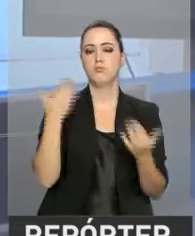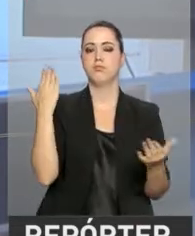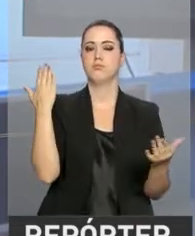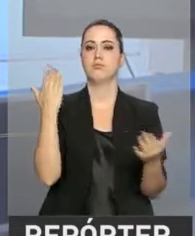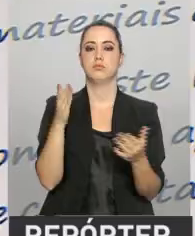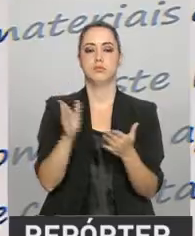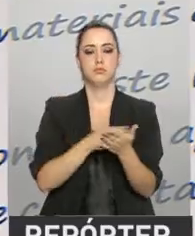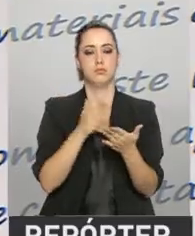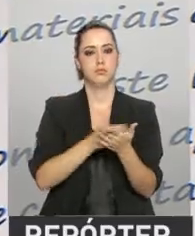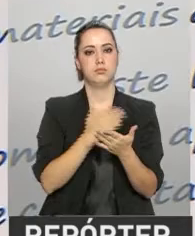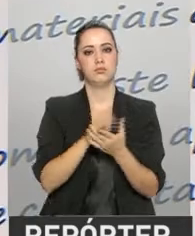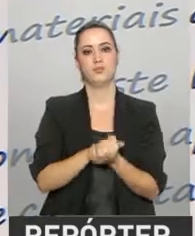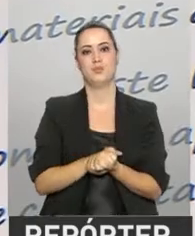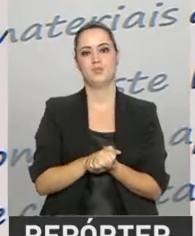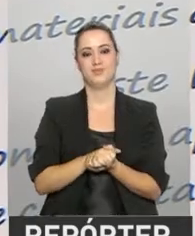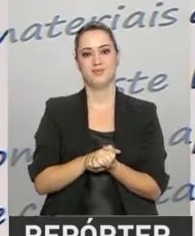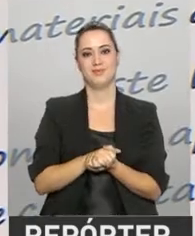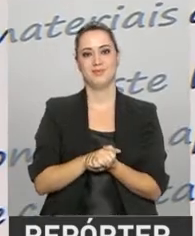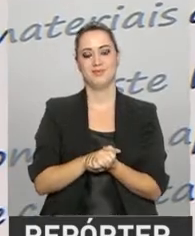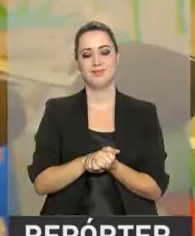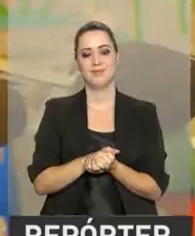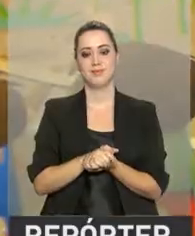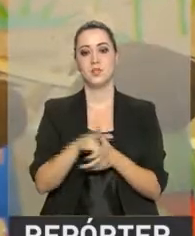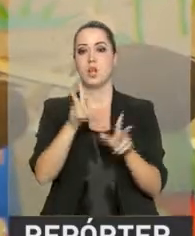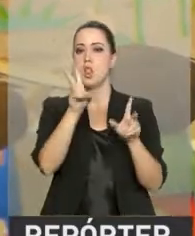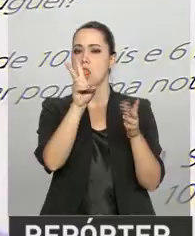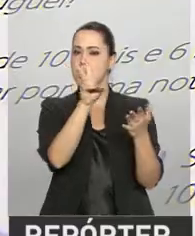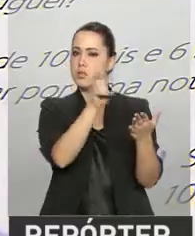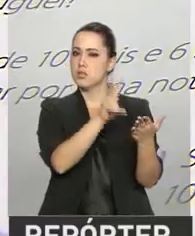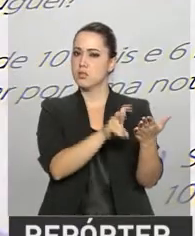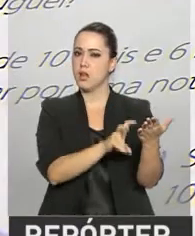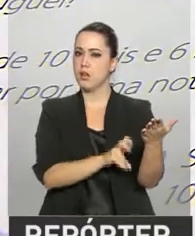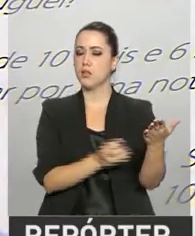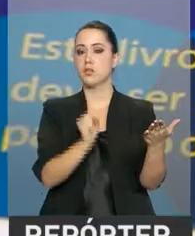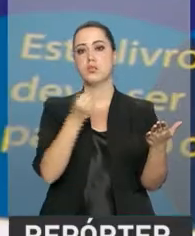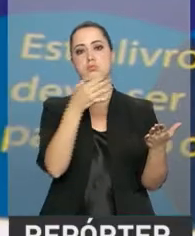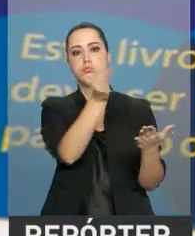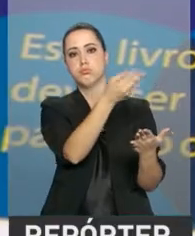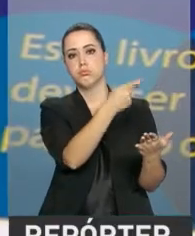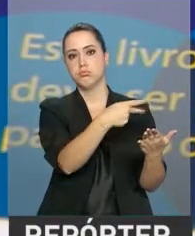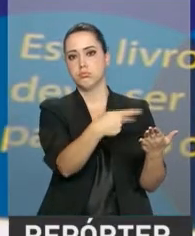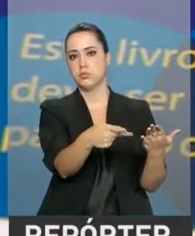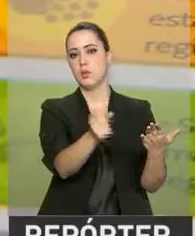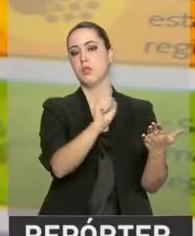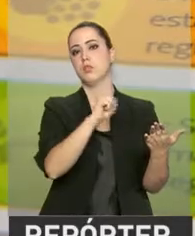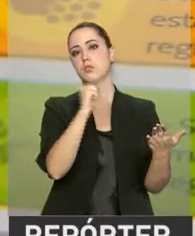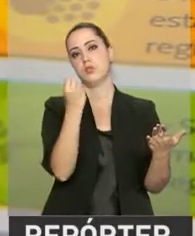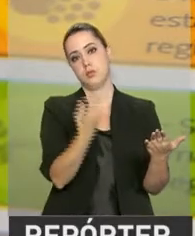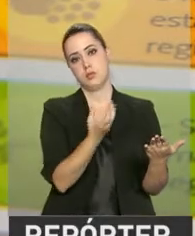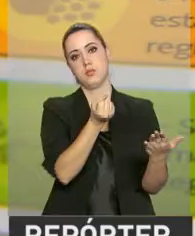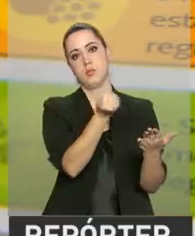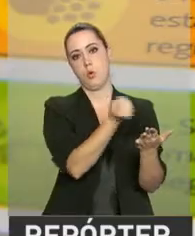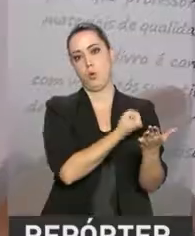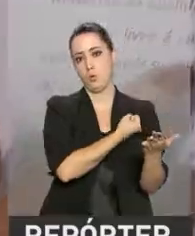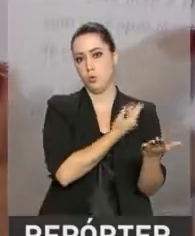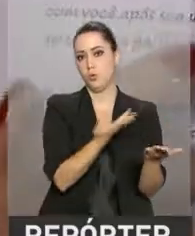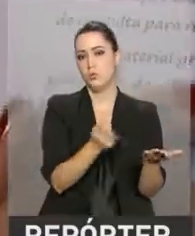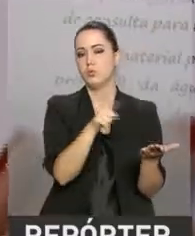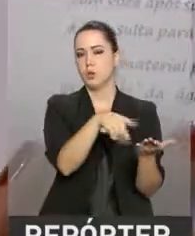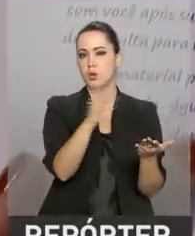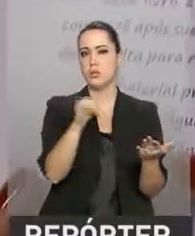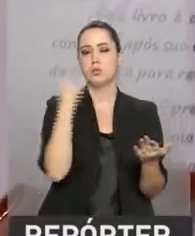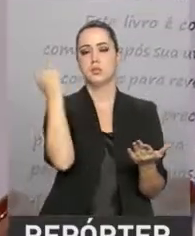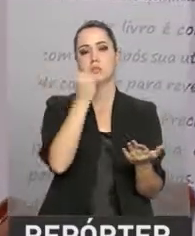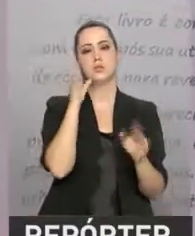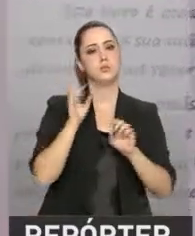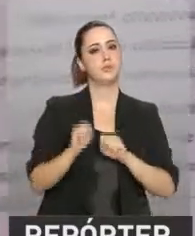livros seja com textos desenhos ou números o livro didático é uma ferramenta essencial no processo